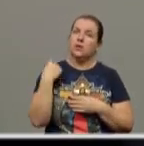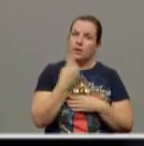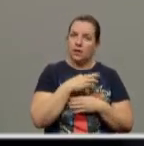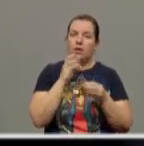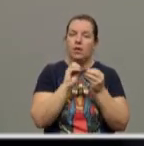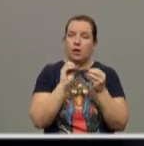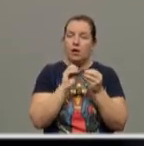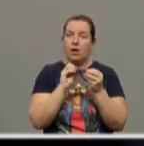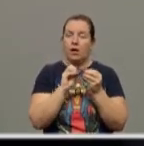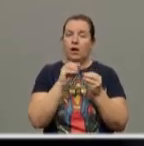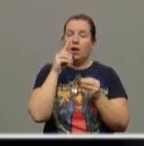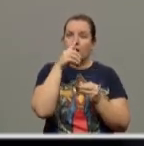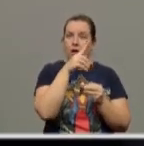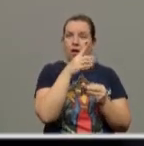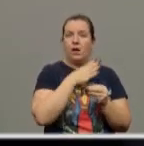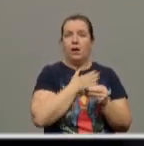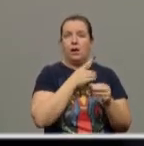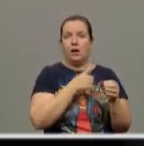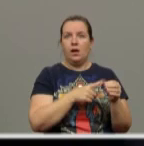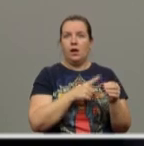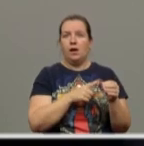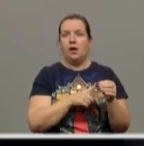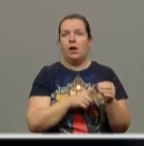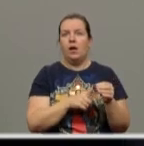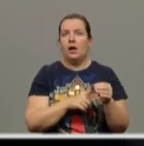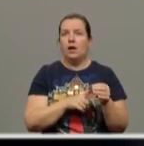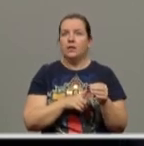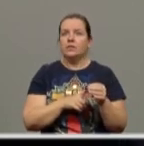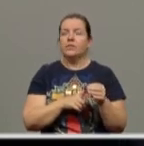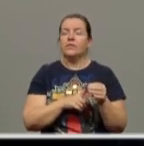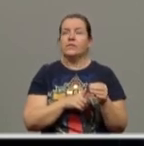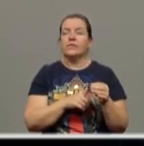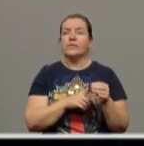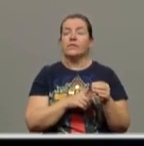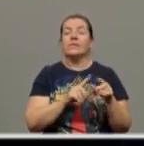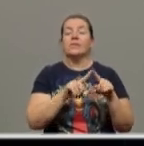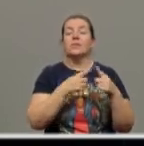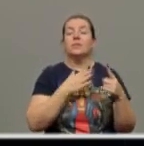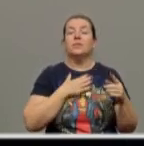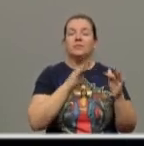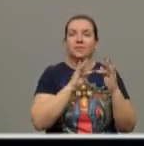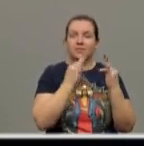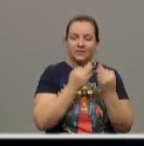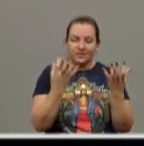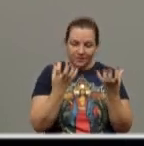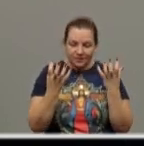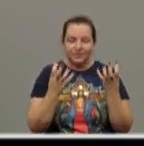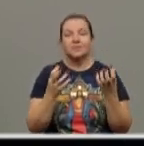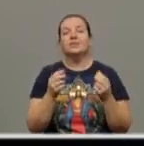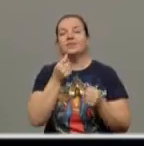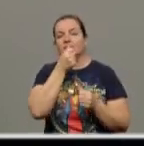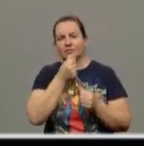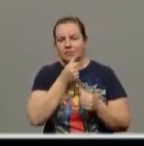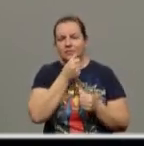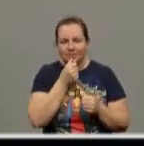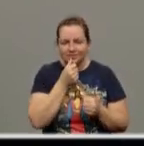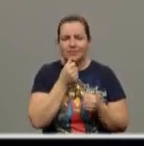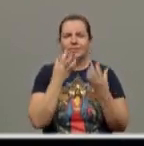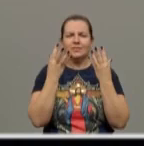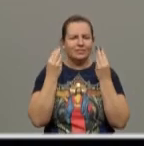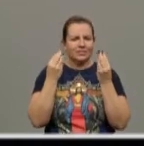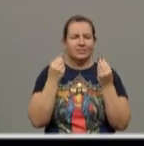agora. Não contente com isso, a minha família agora quer retiros e mais retiros. Agora em outubro nós vamos fazer um retiro